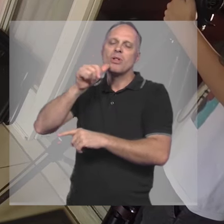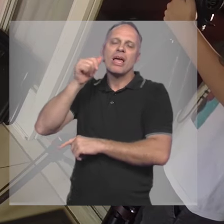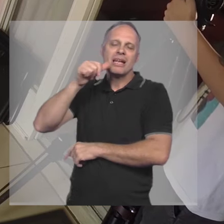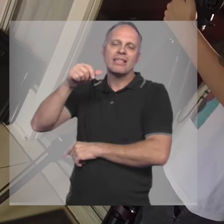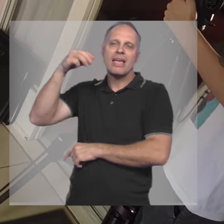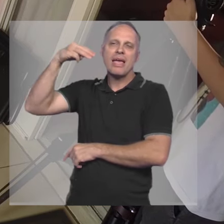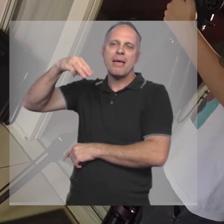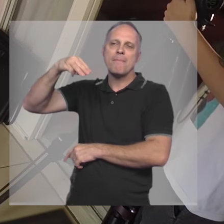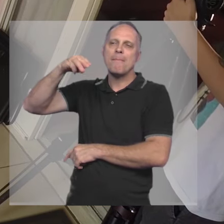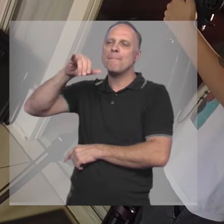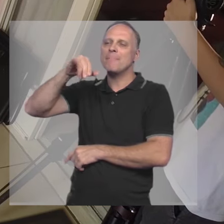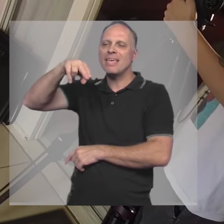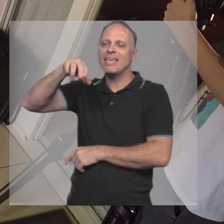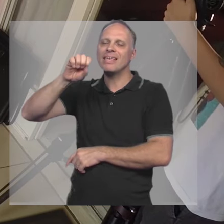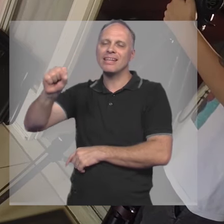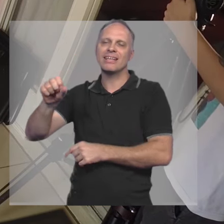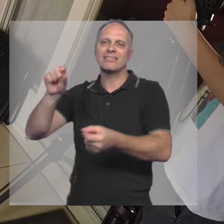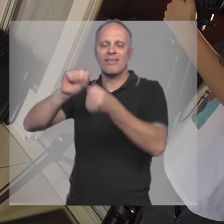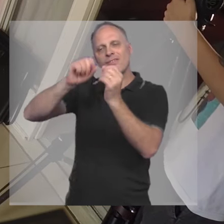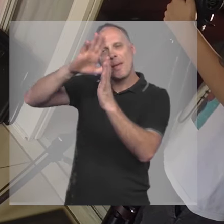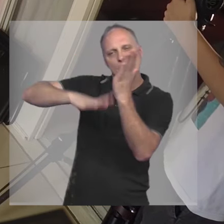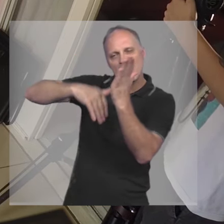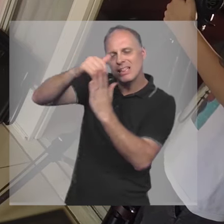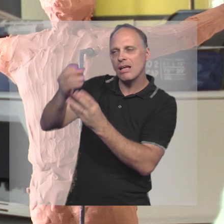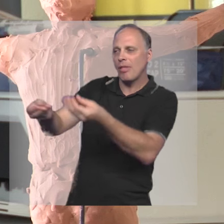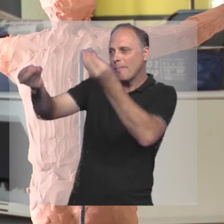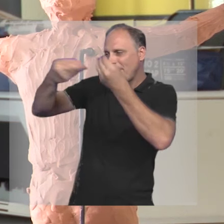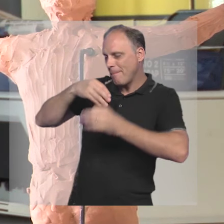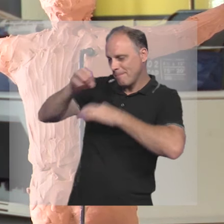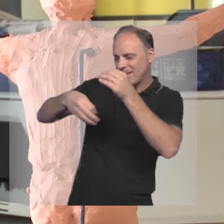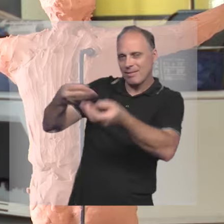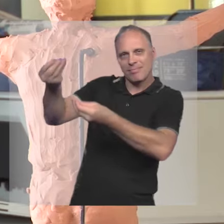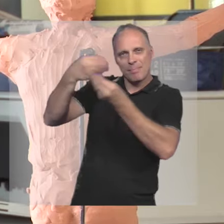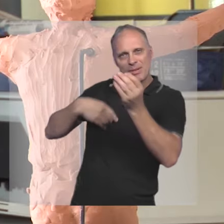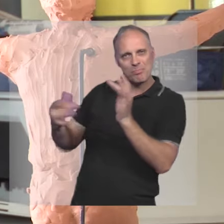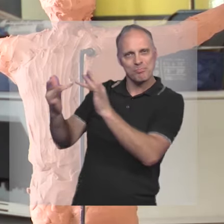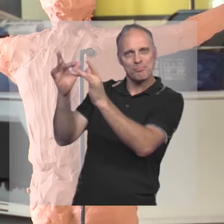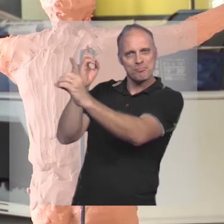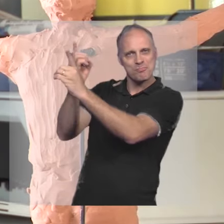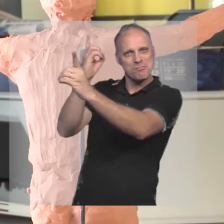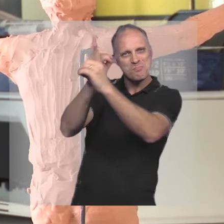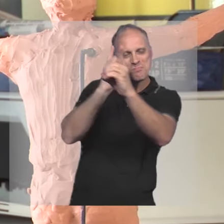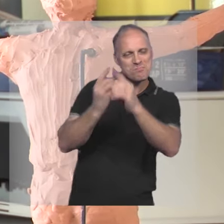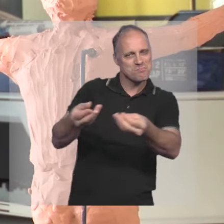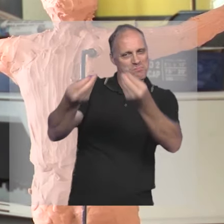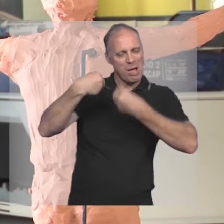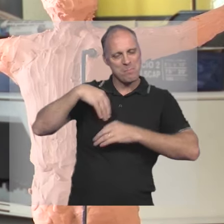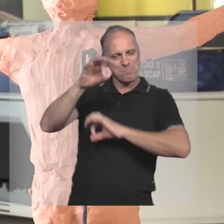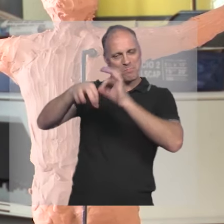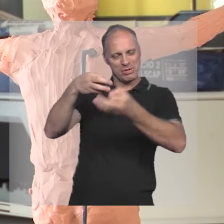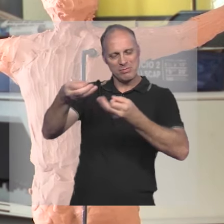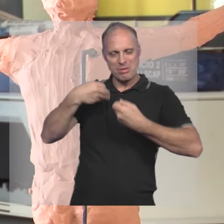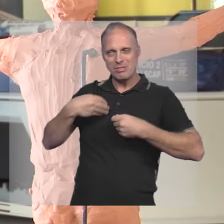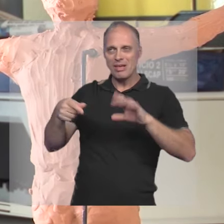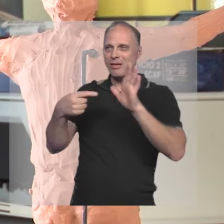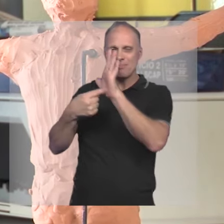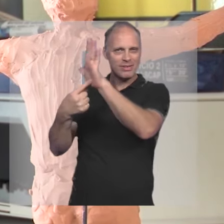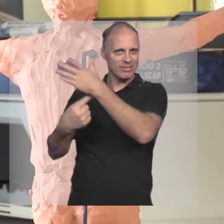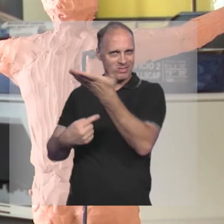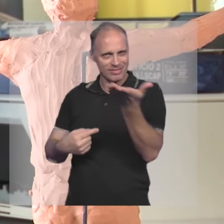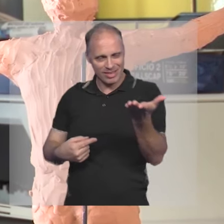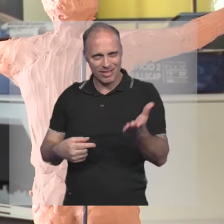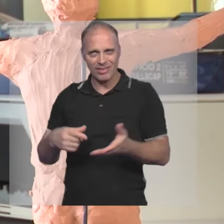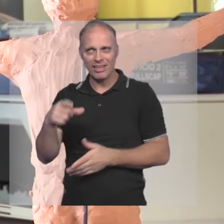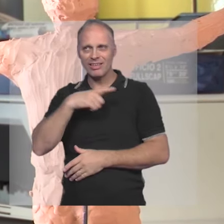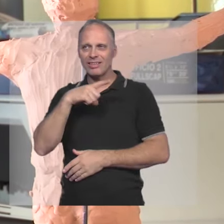pintando o Old Man Logan, aqui tem do Garcia Lopes, que é como eu diria, é o Stan